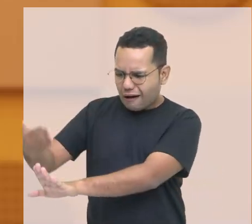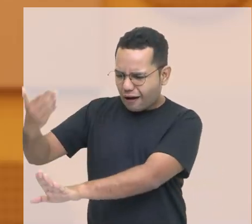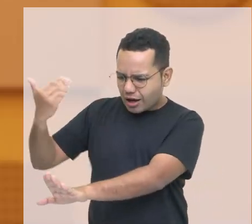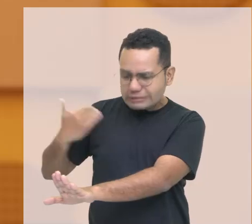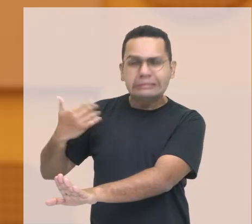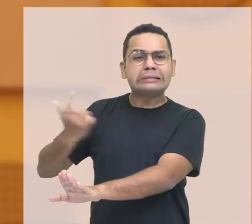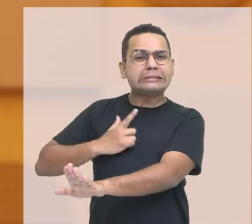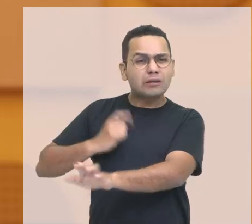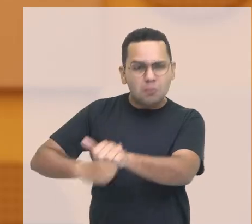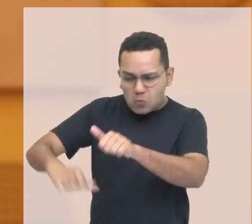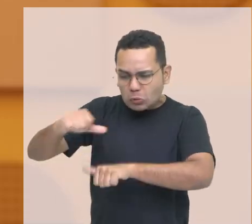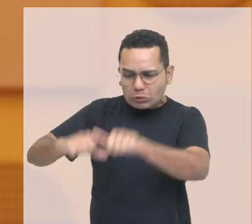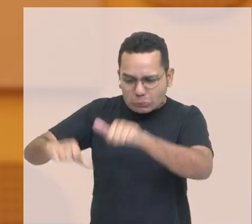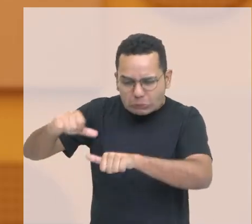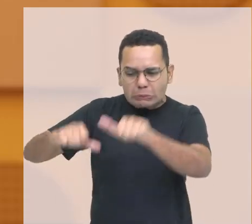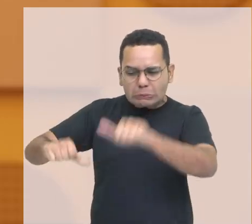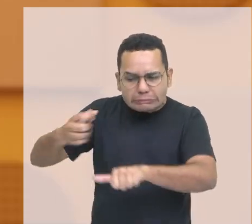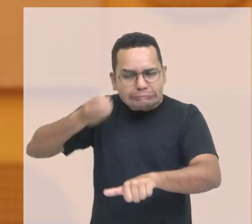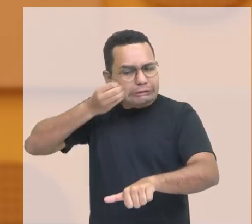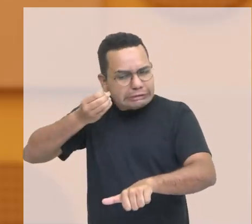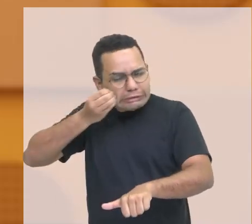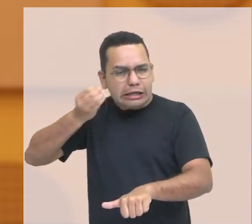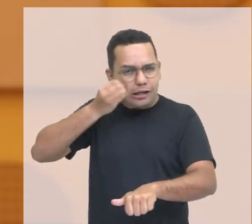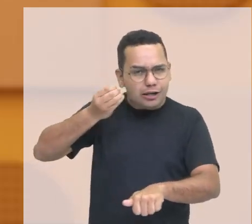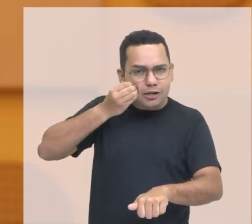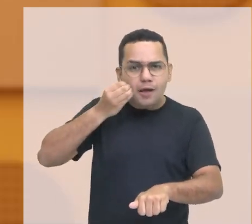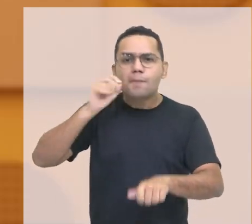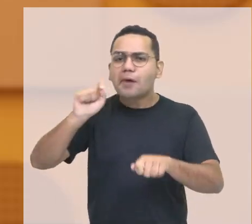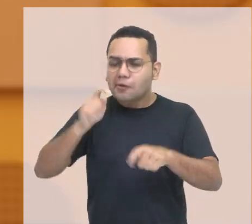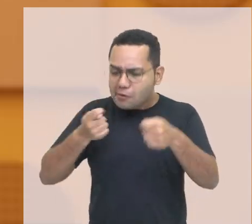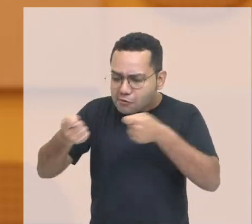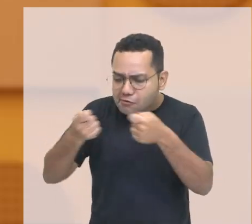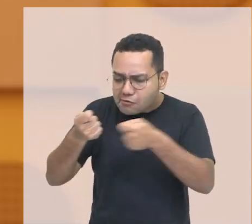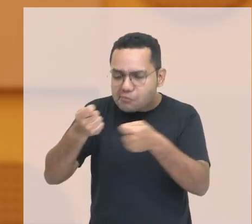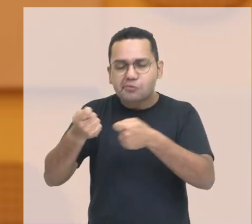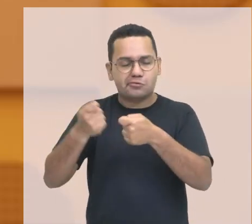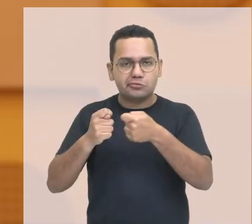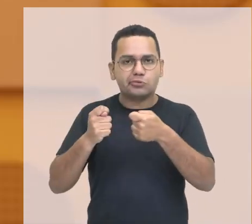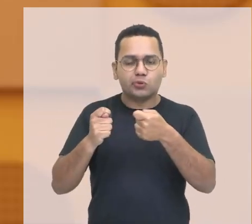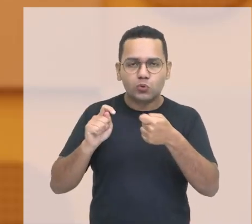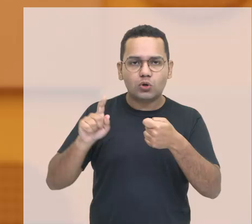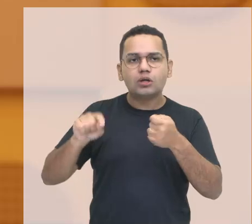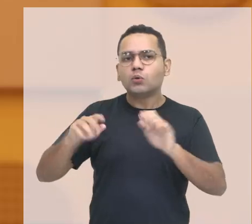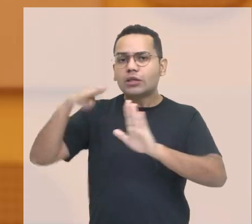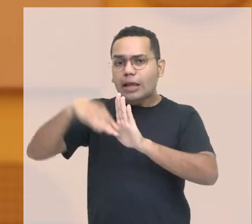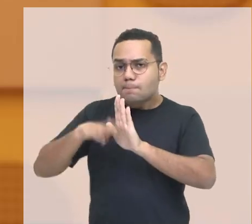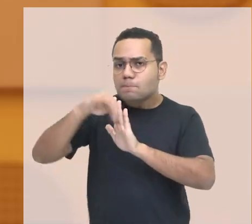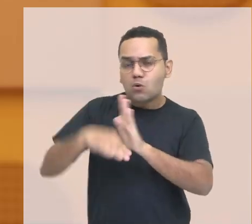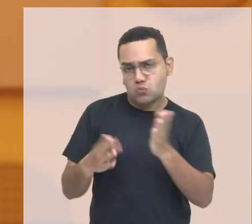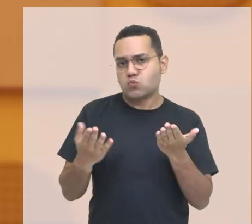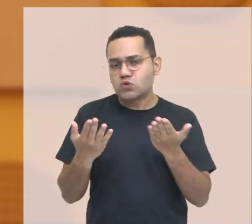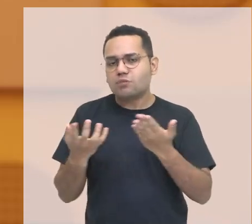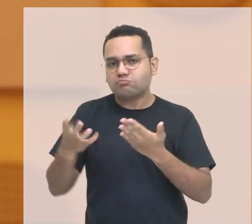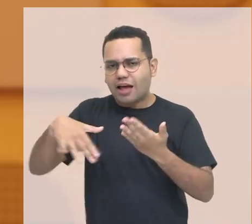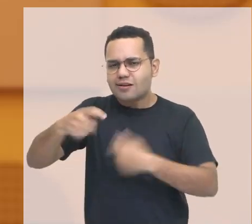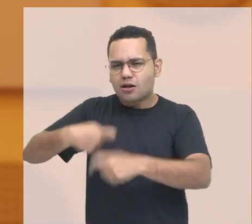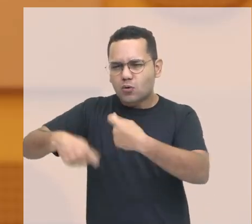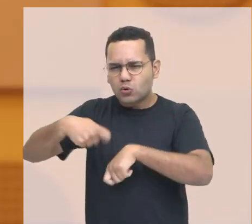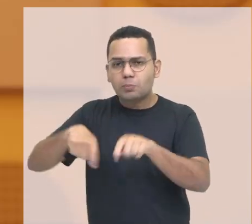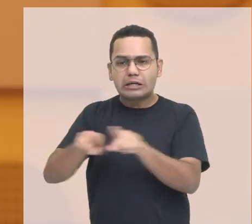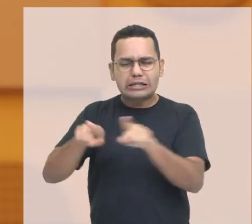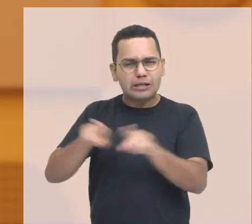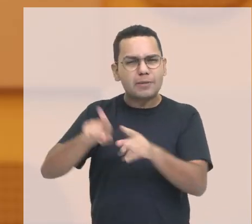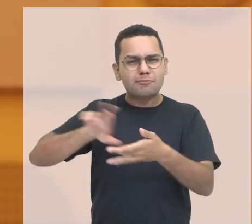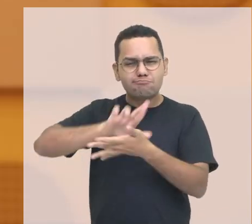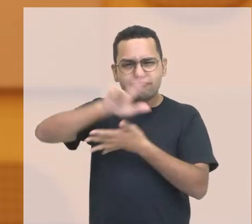e diversas tentativas de estabilização econômica e também com a implementação de diversas